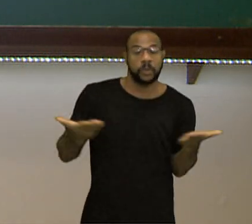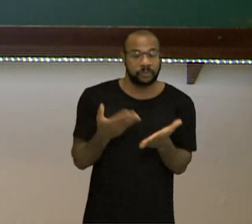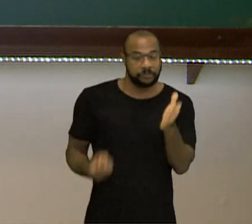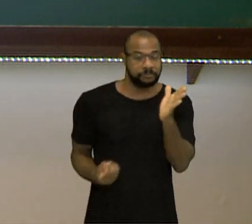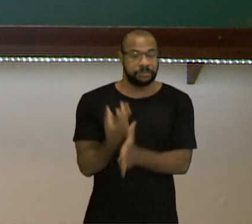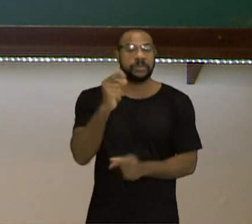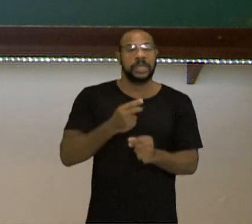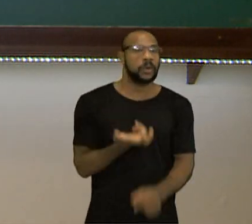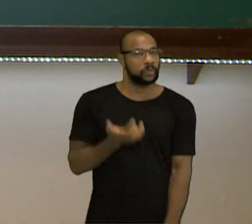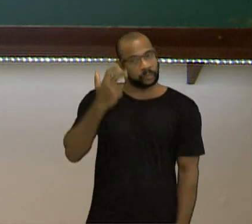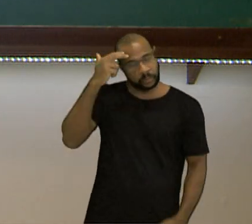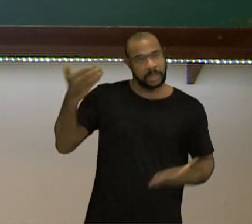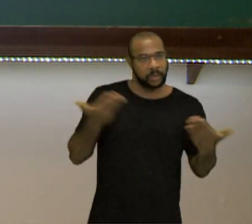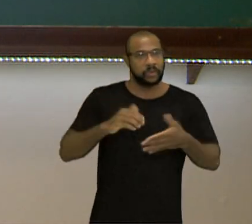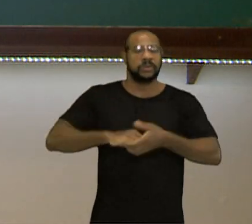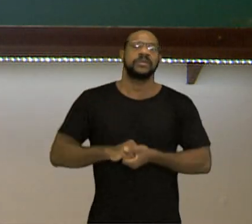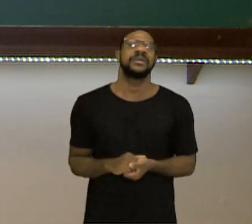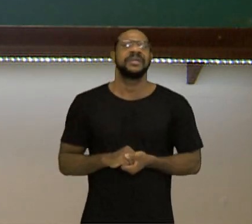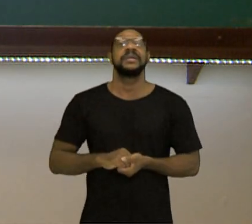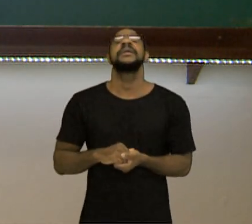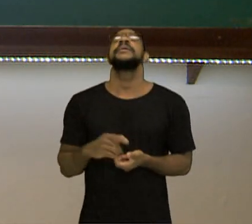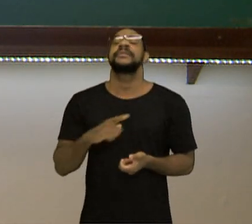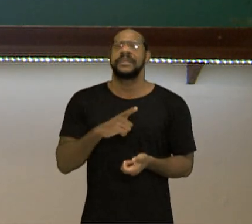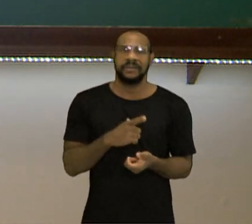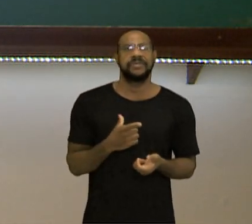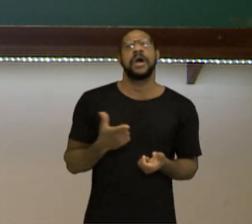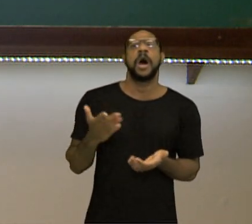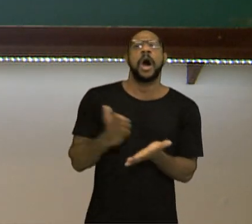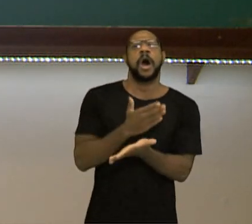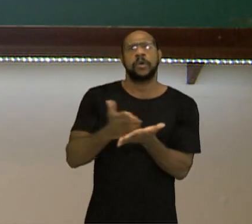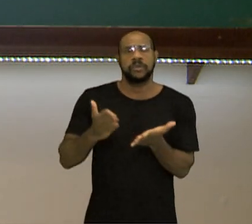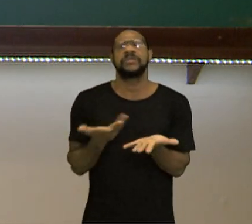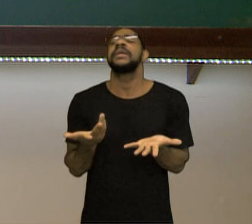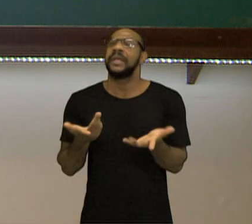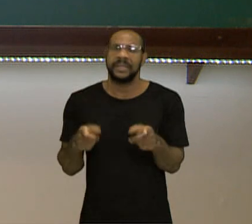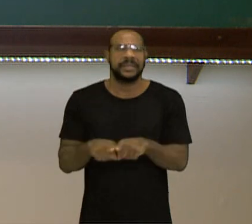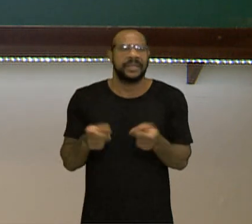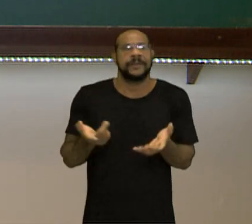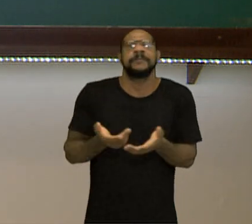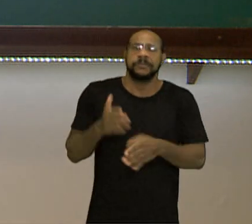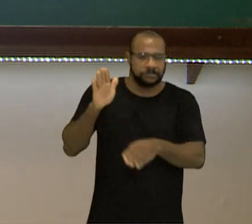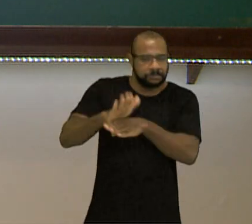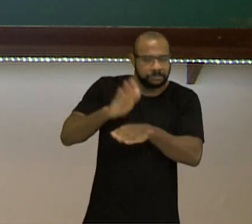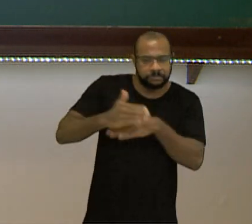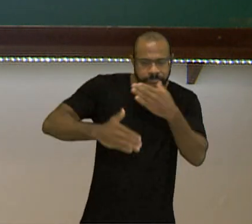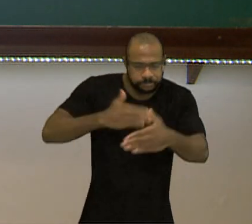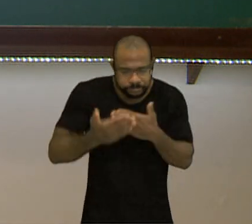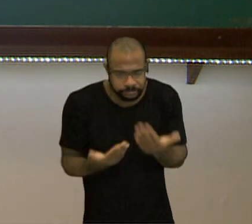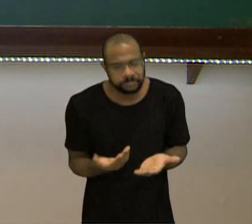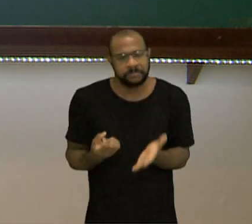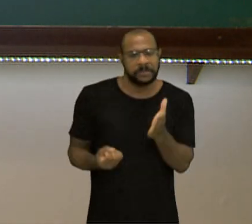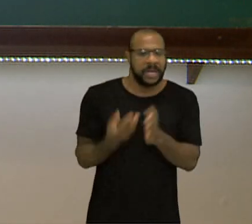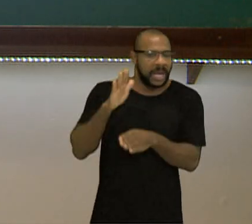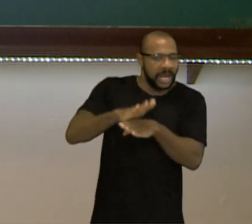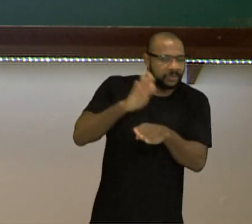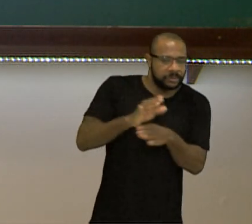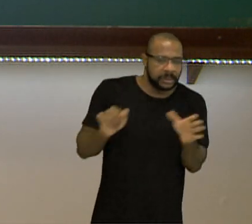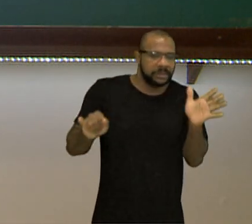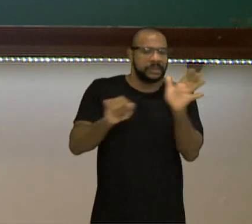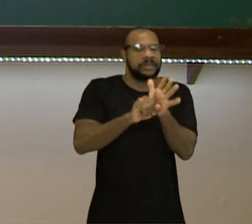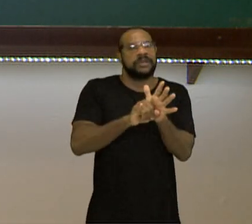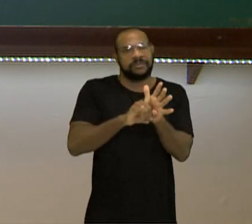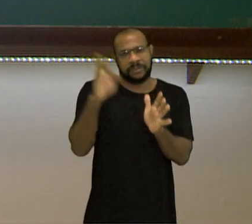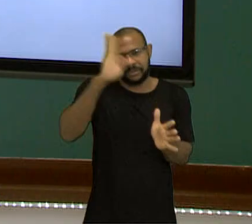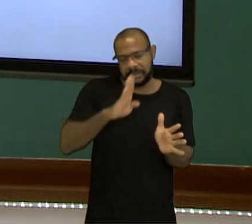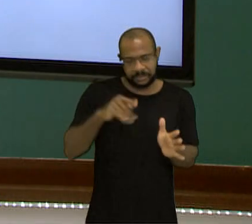né? Claro que daí nós vamos ter os imigrantes que ao longo dos séculos vêm para o Brasil e contribuem com a formação da identidade nacional do Brasil. São